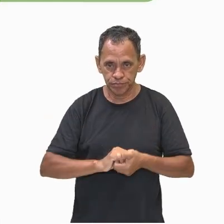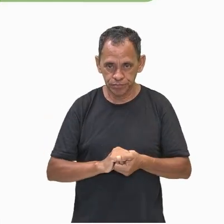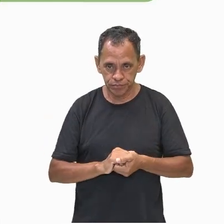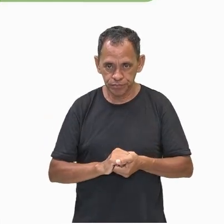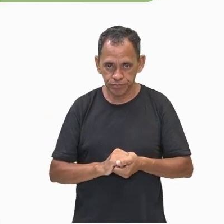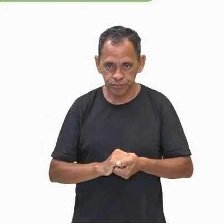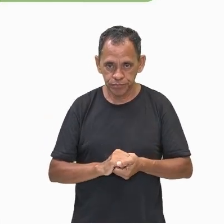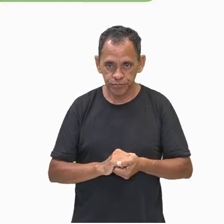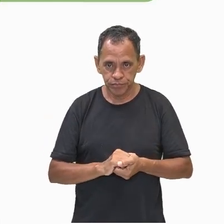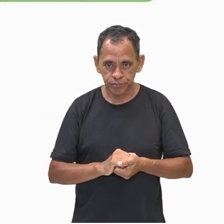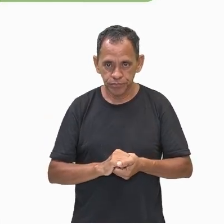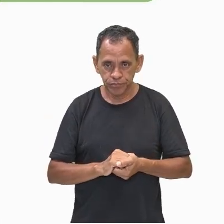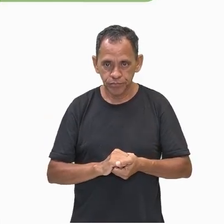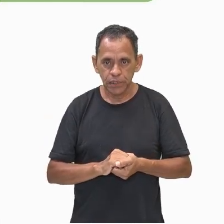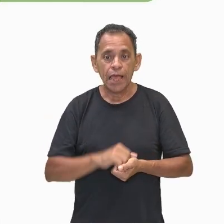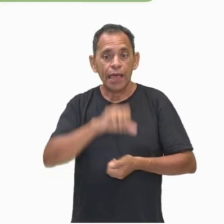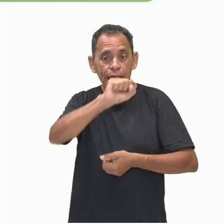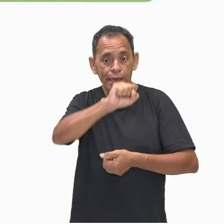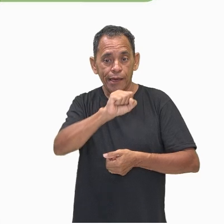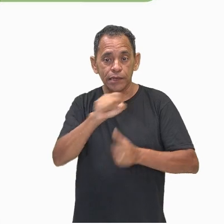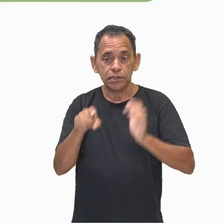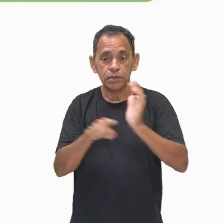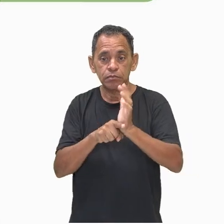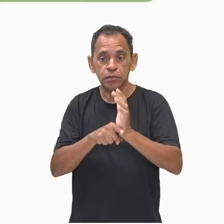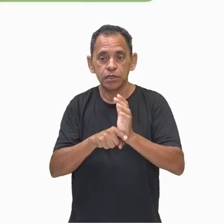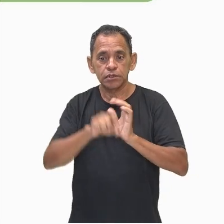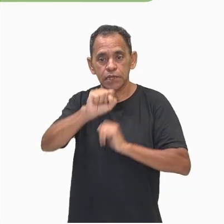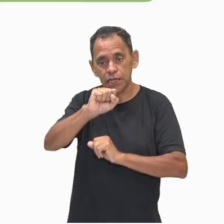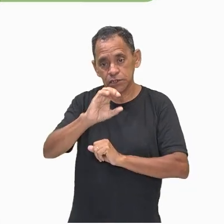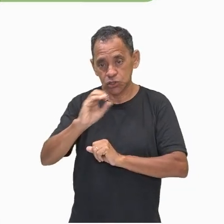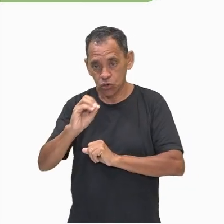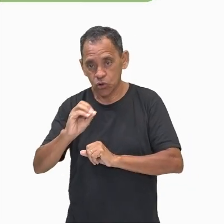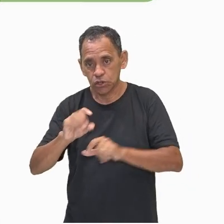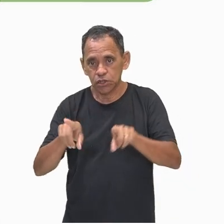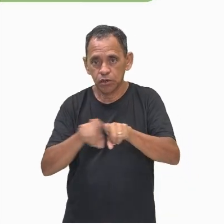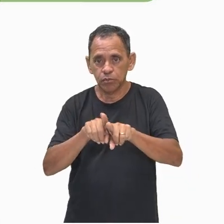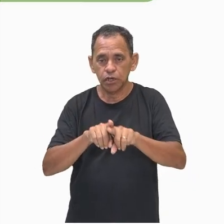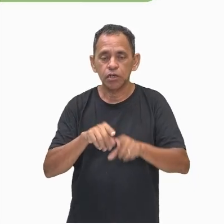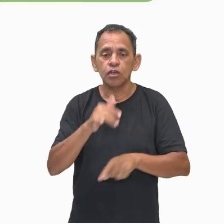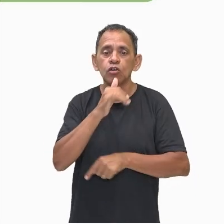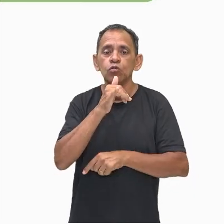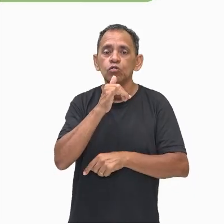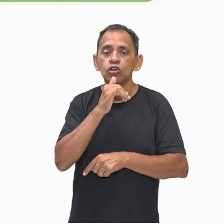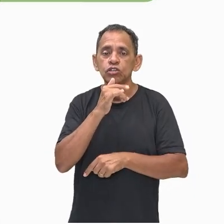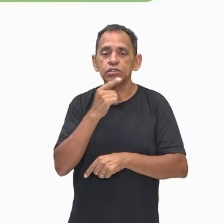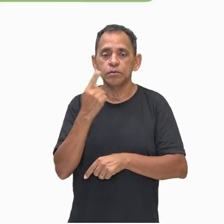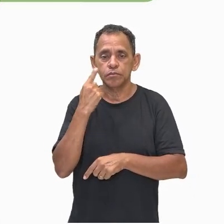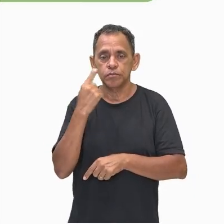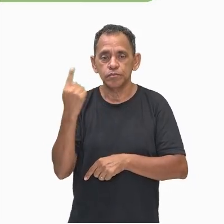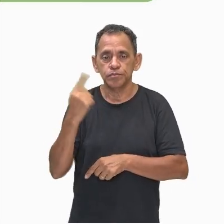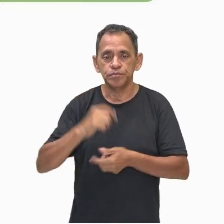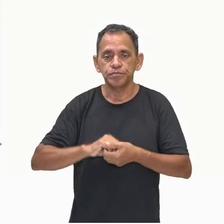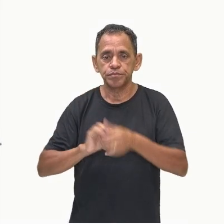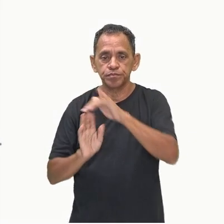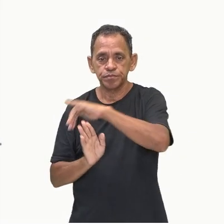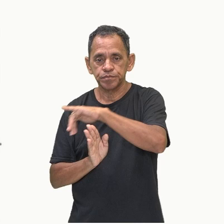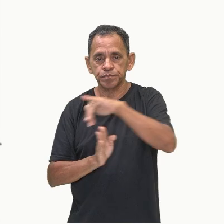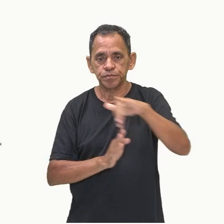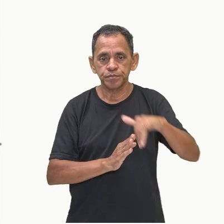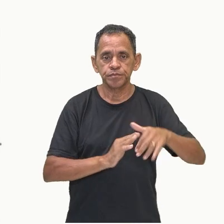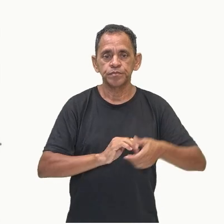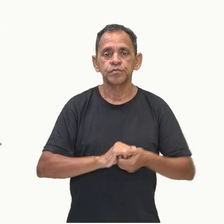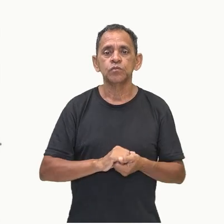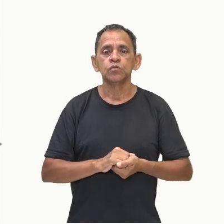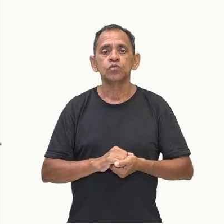E aí aproveitando esse gancho vamos resolver uma questão aqui para se se Vocês entenderam Exatamente isso aí dá só uma olhada no